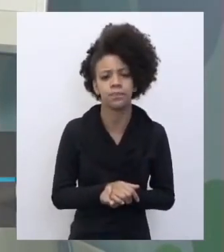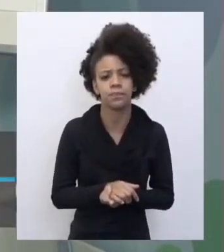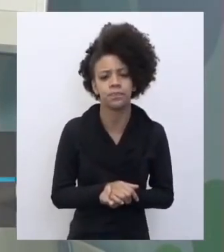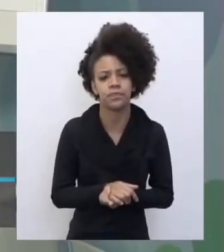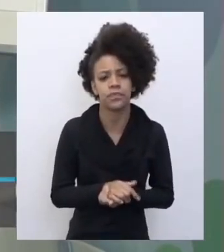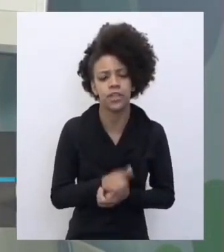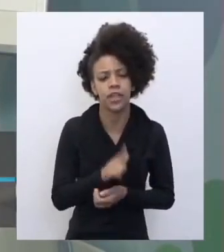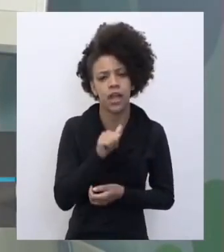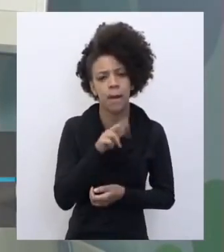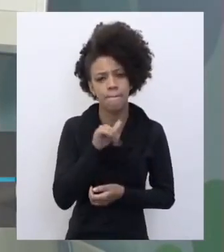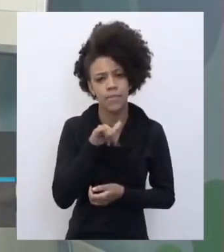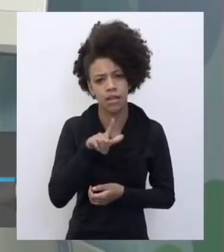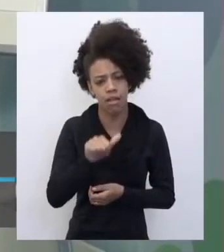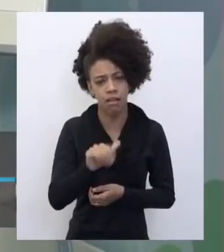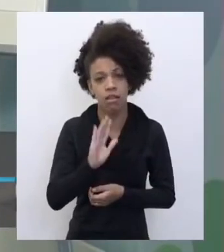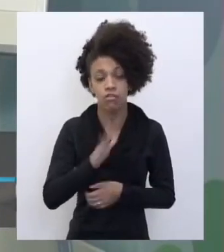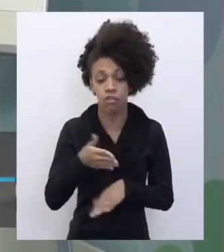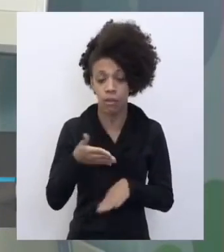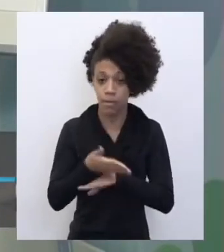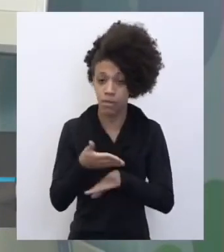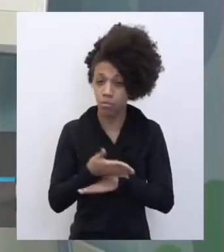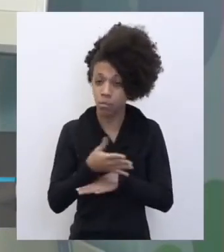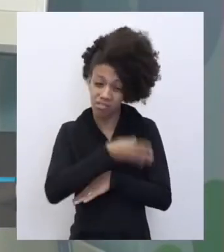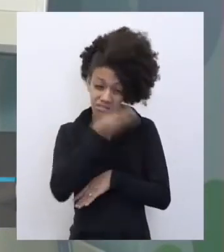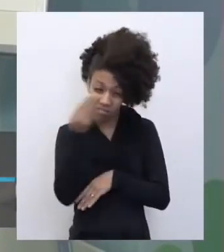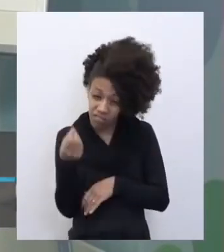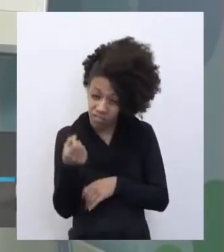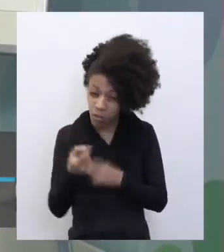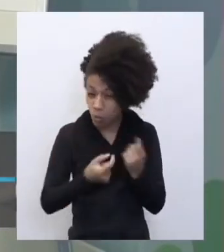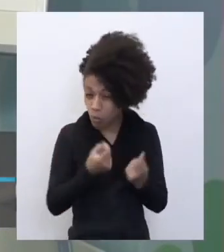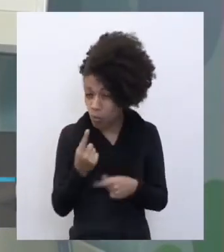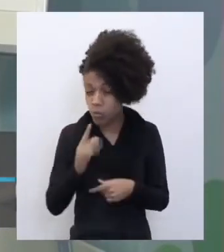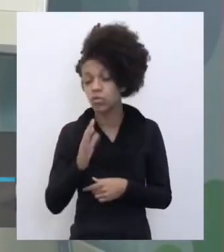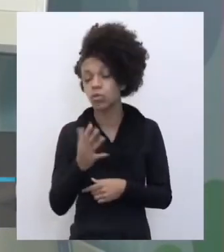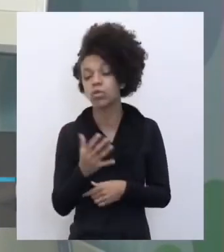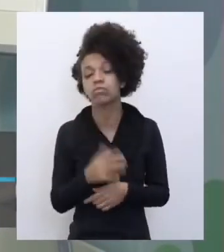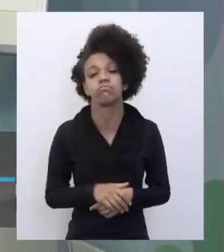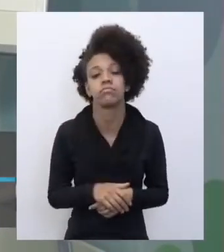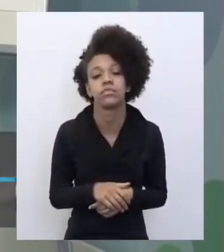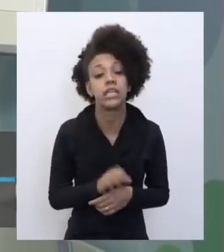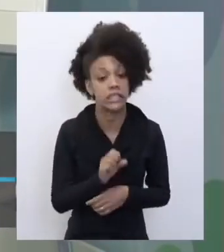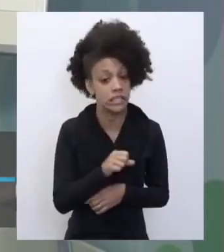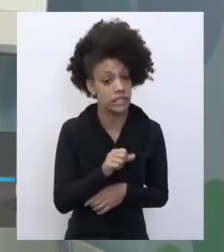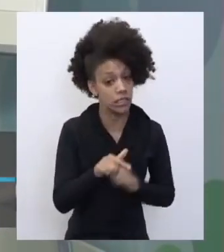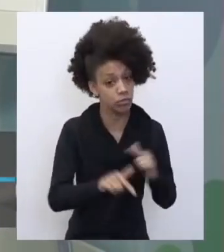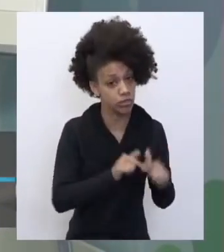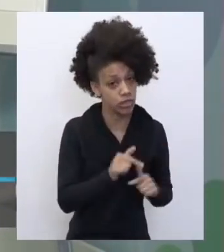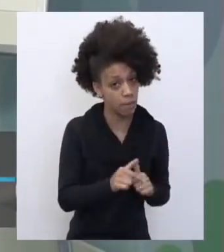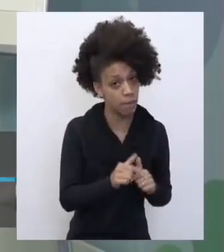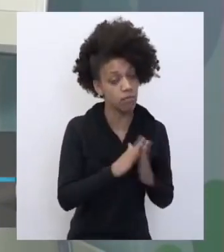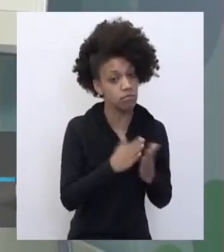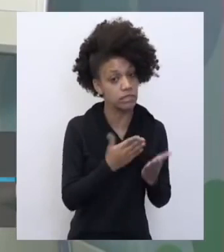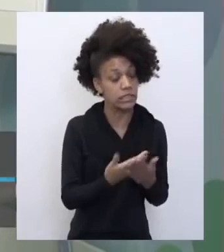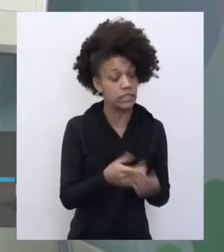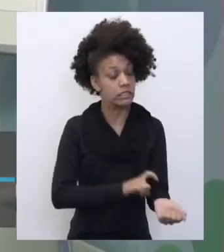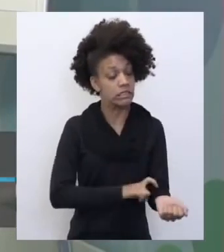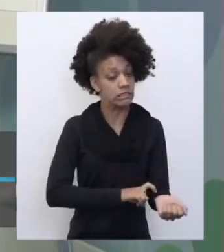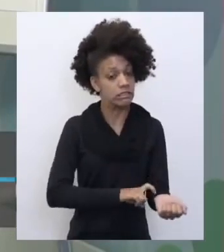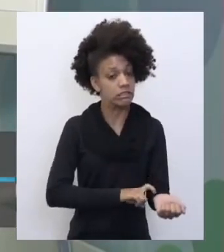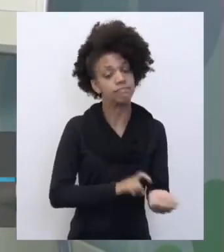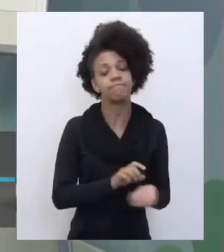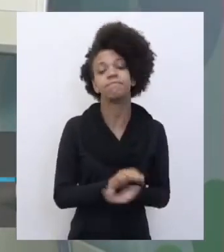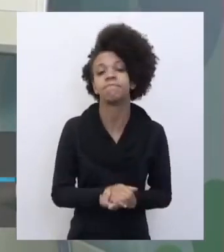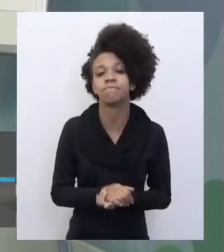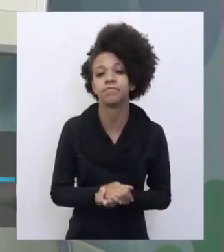A Gabriela já participou, mas não lembra muito. O Davi, sim, um trabalho de escola que deu muito nervoso.